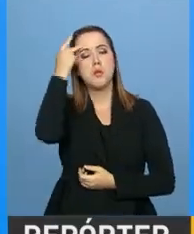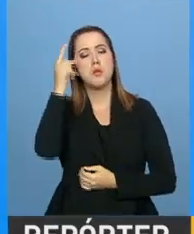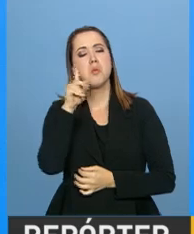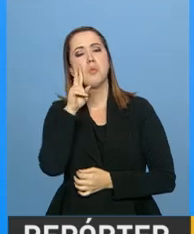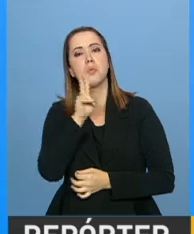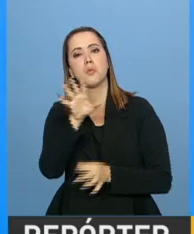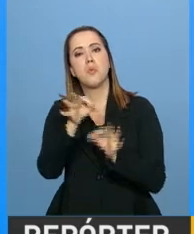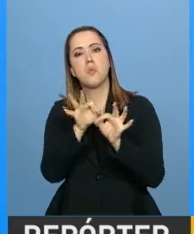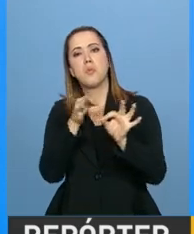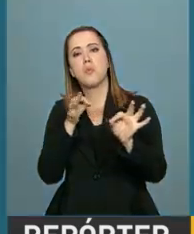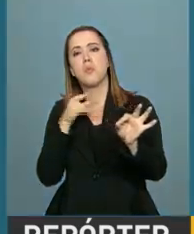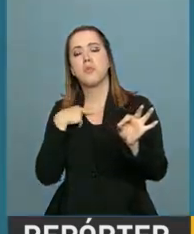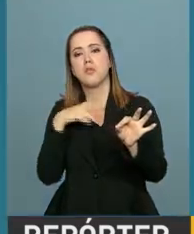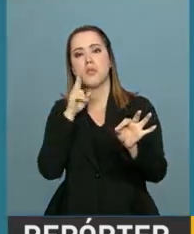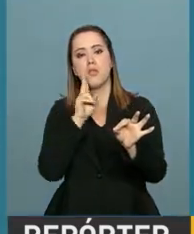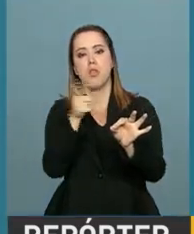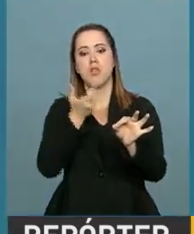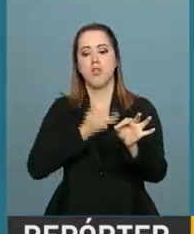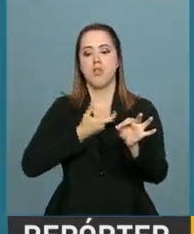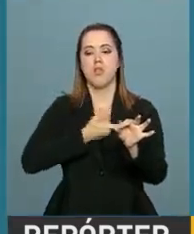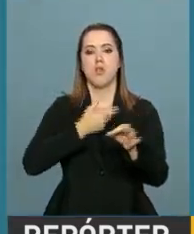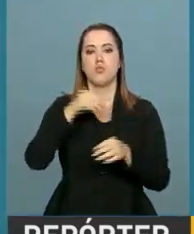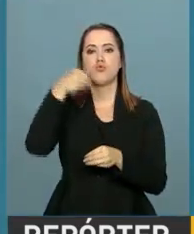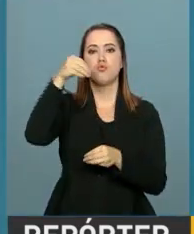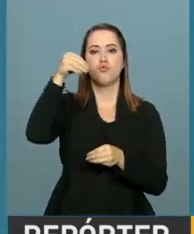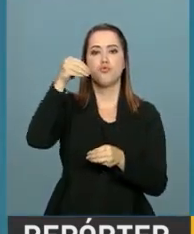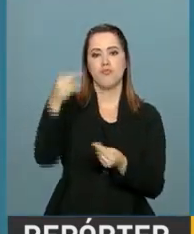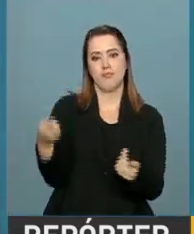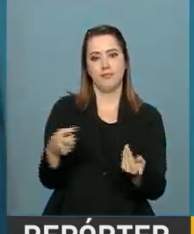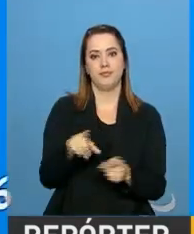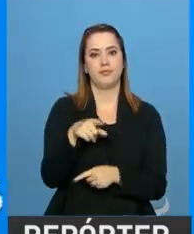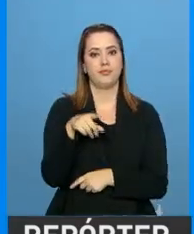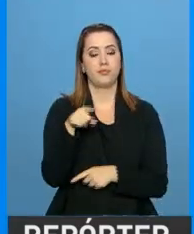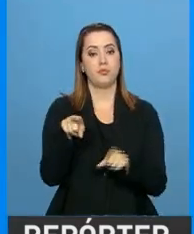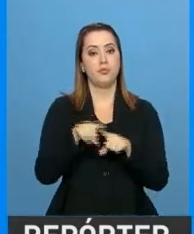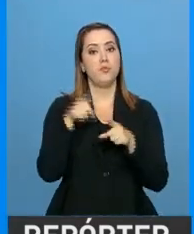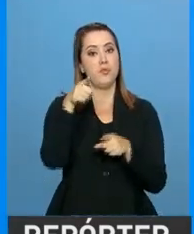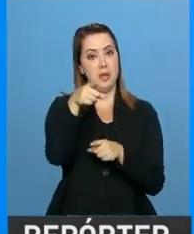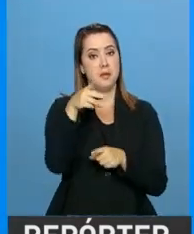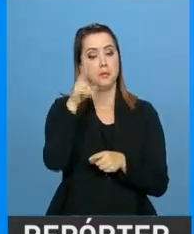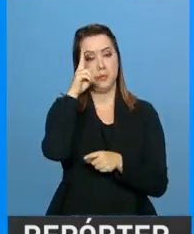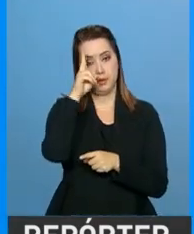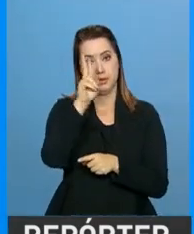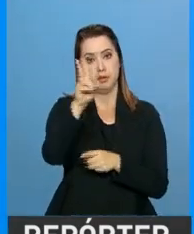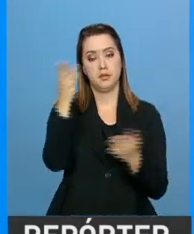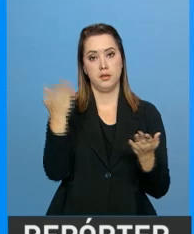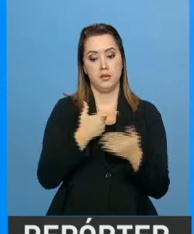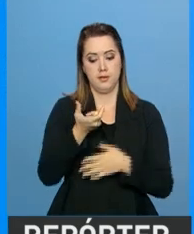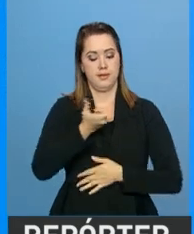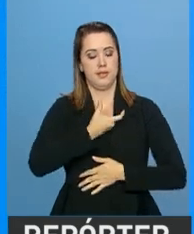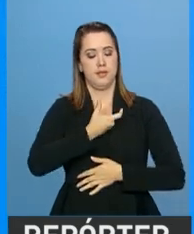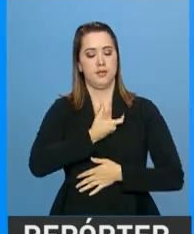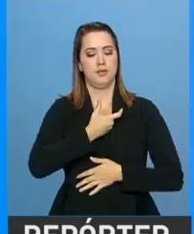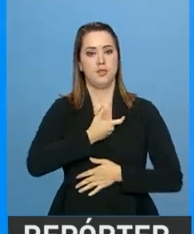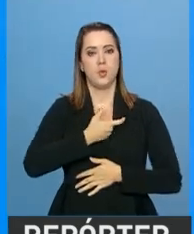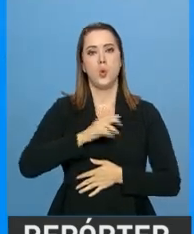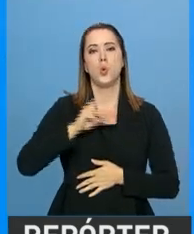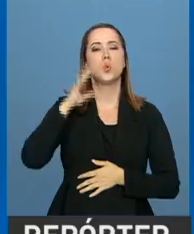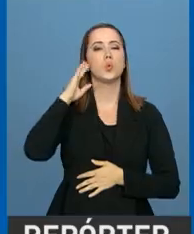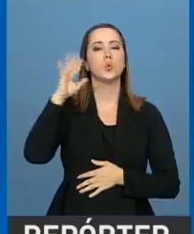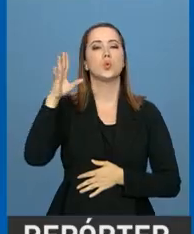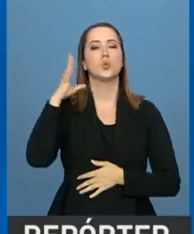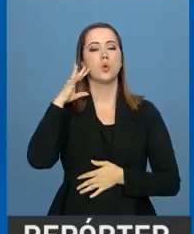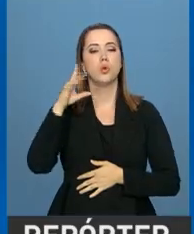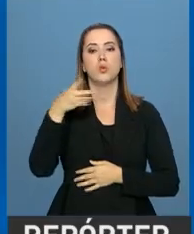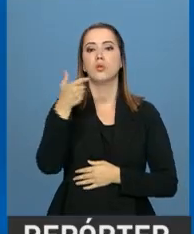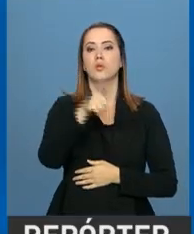longe a medalha de ouro faz o barulho de um chocalho mas para Ricardo Costa que ATR no peito o som é outro